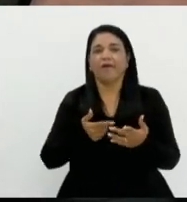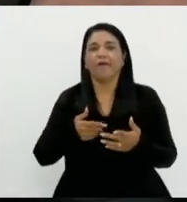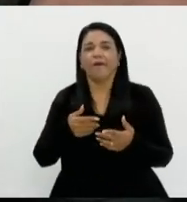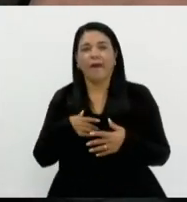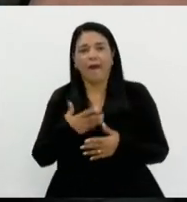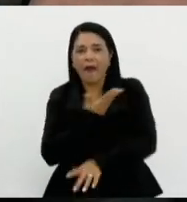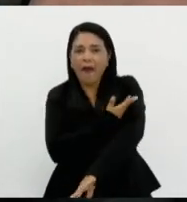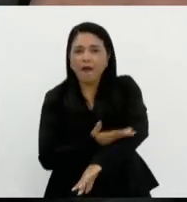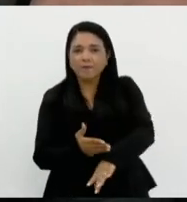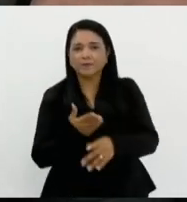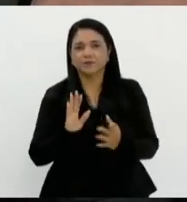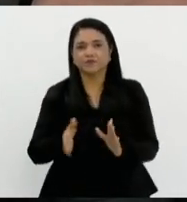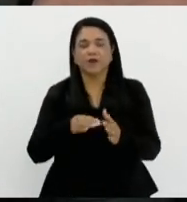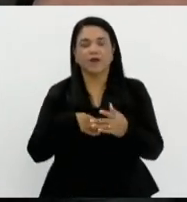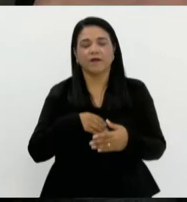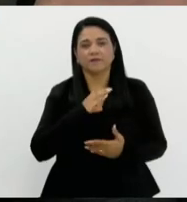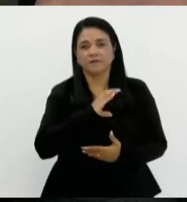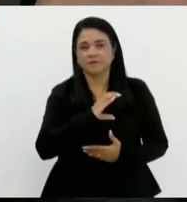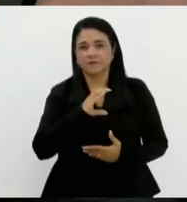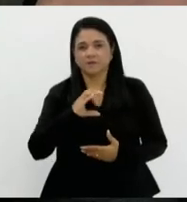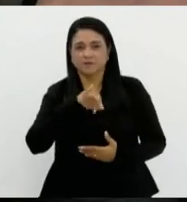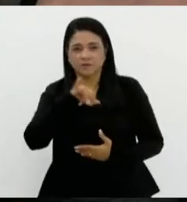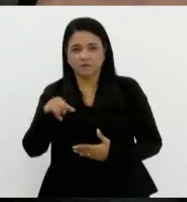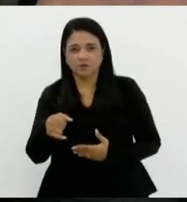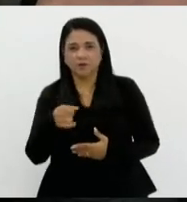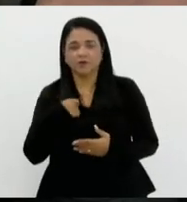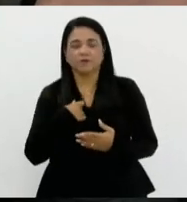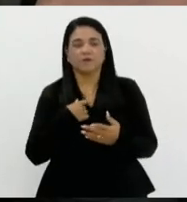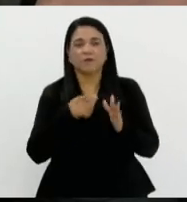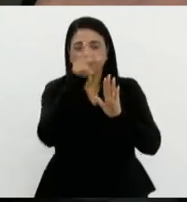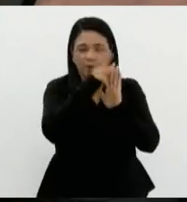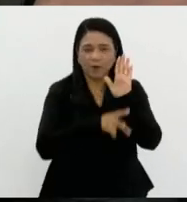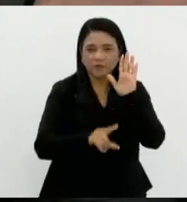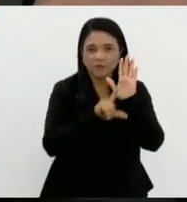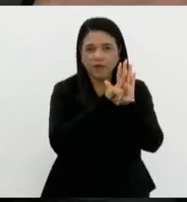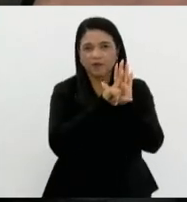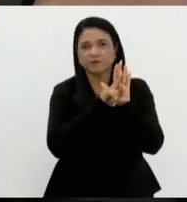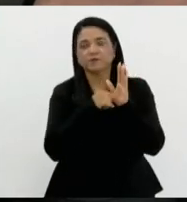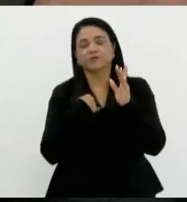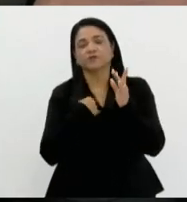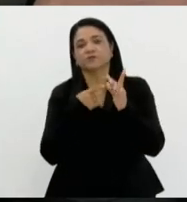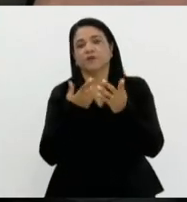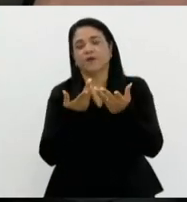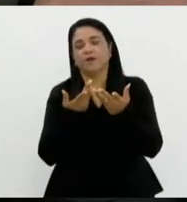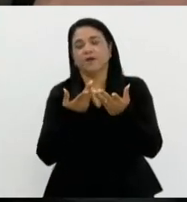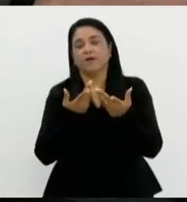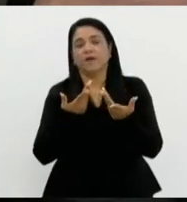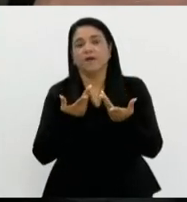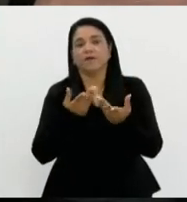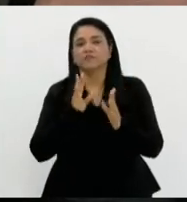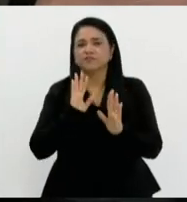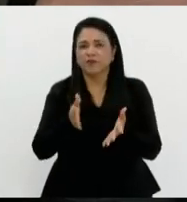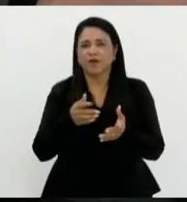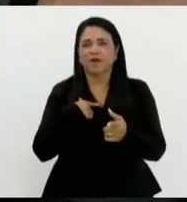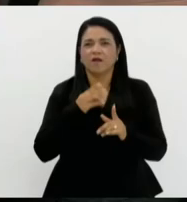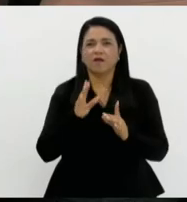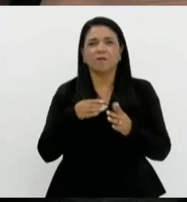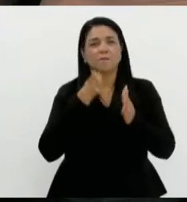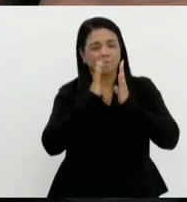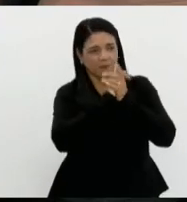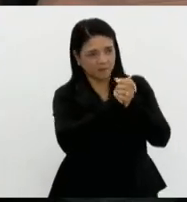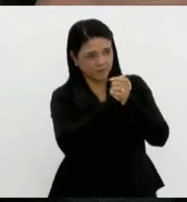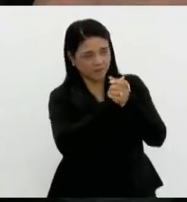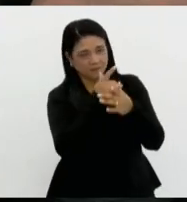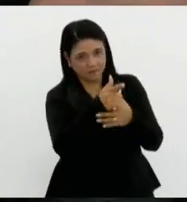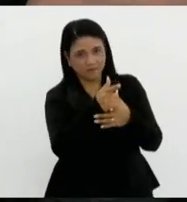uma questão técnica da CCJ, refutar os projetos que têm esse tipo de dispositivo. Depois, parabenizar o deputado Vitor Júnior,